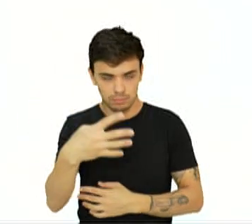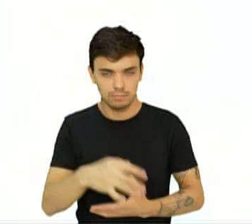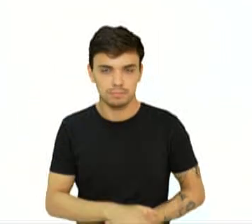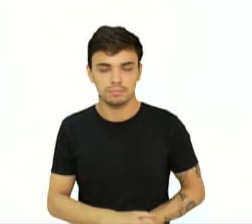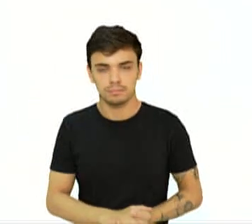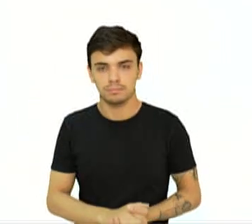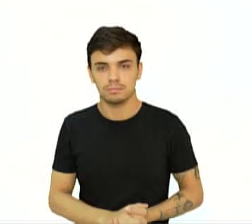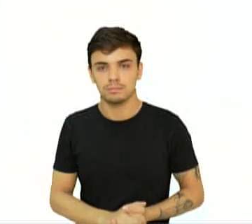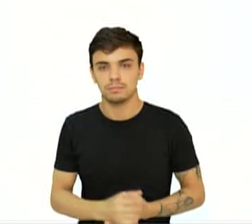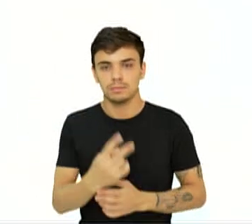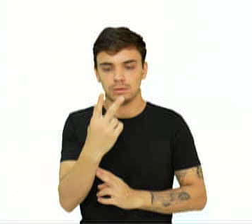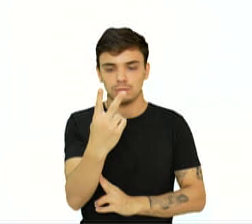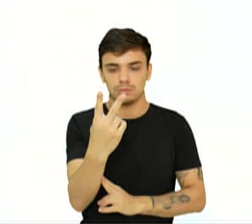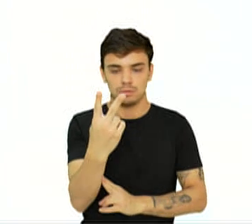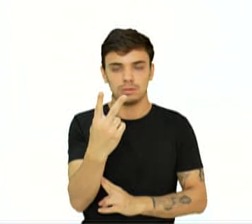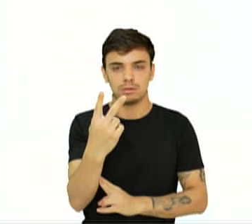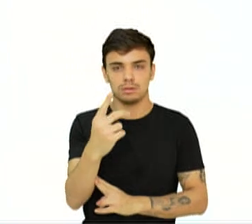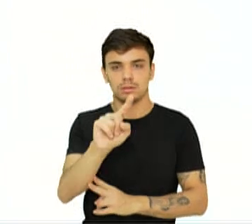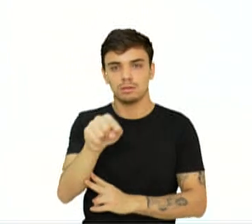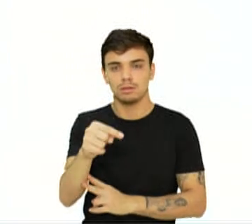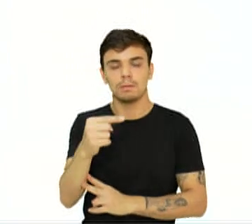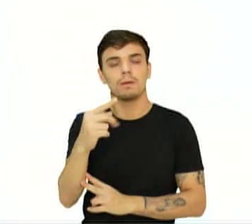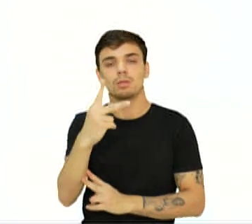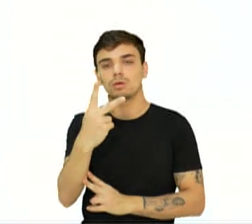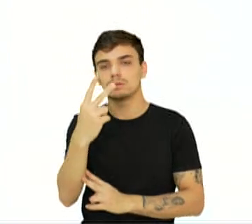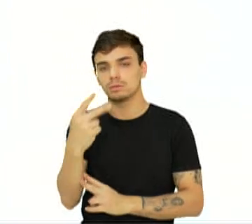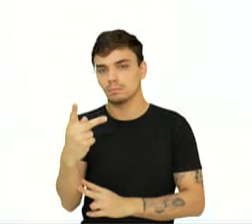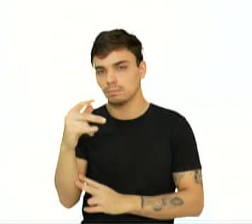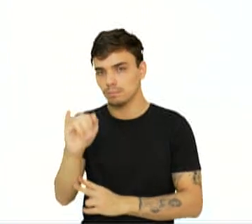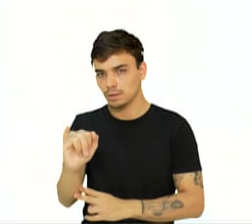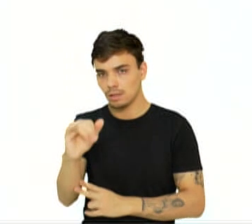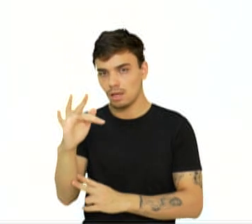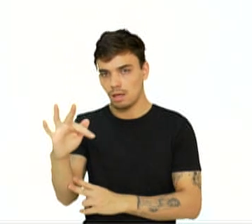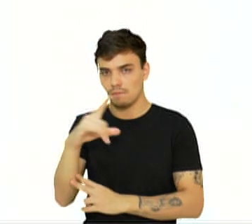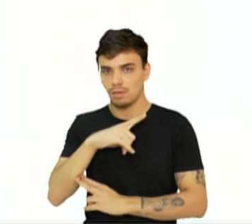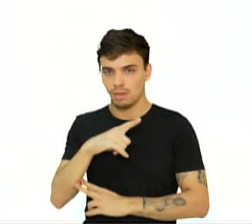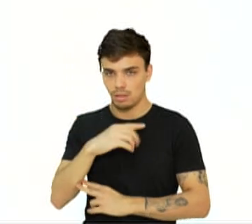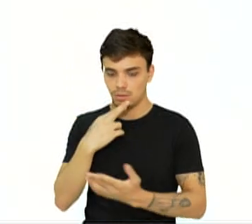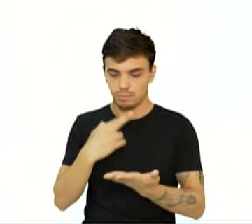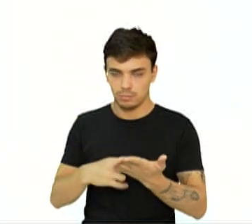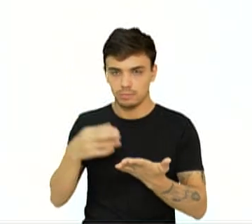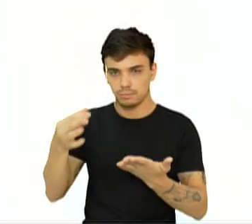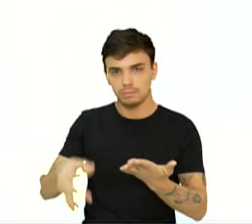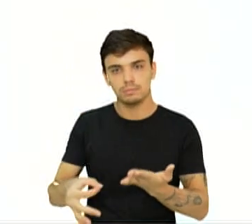Então, 2πf, você tem a frequência angular, ok?